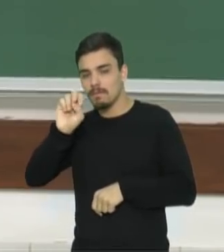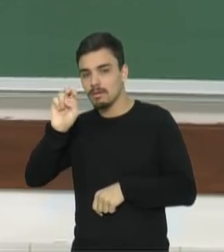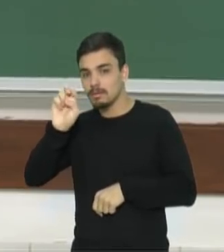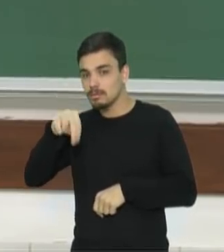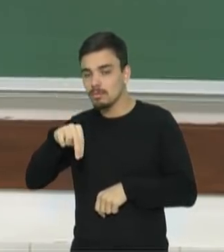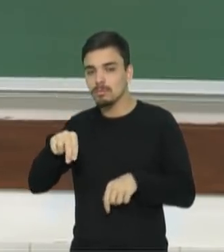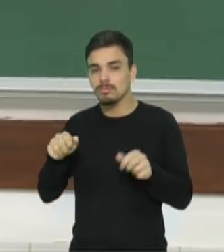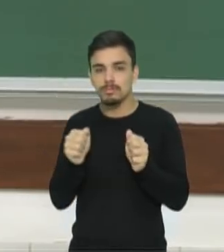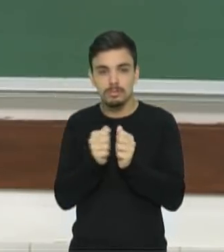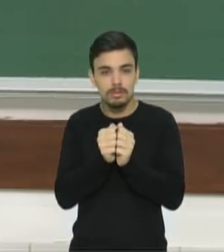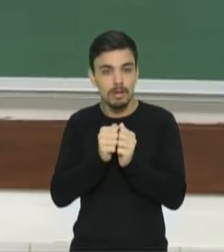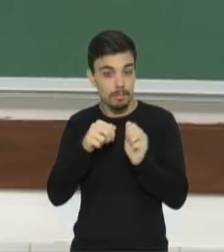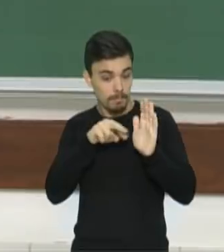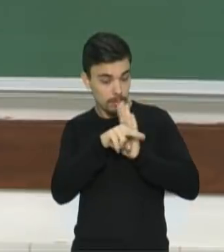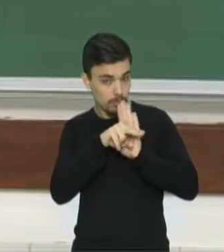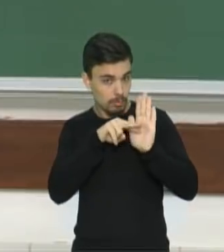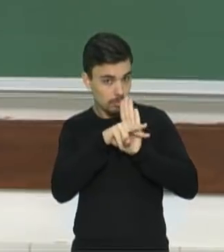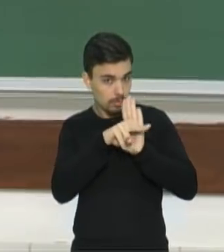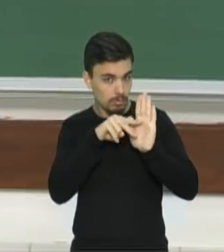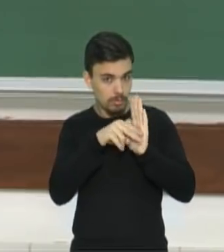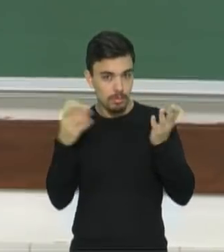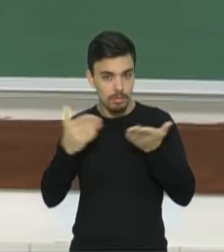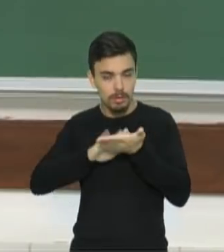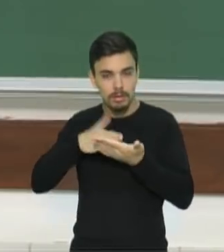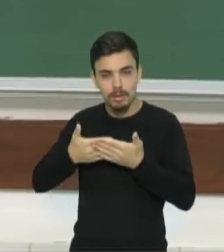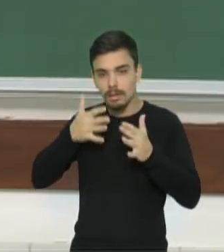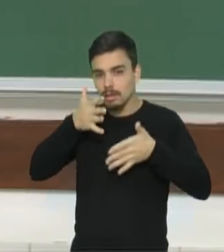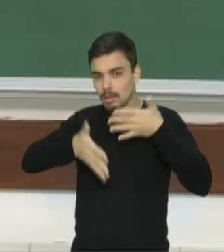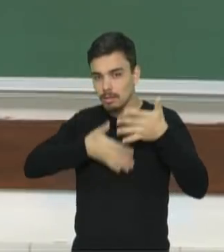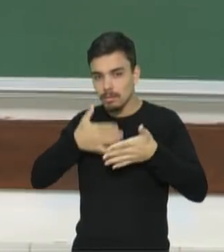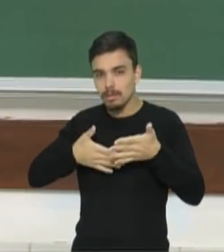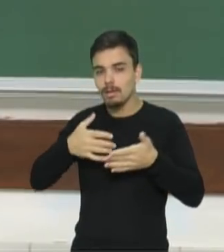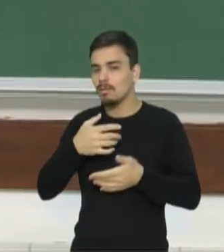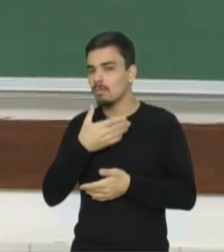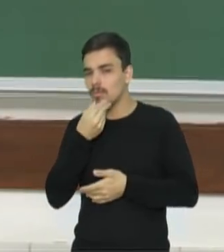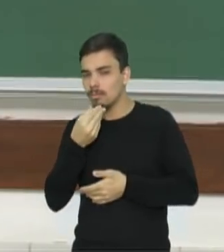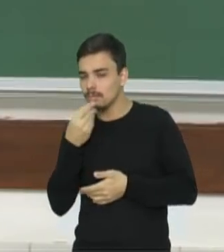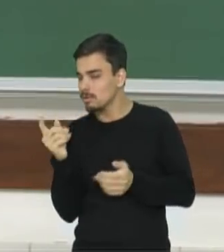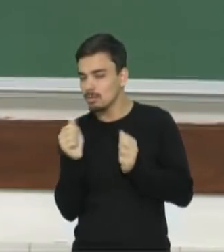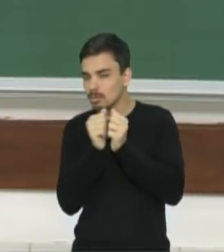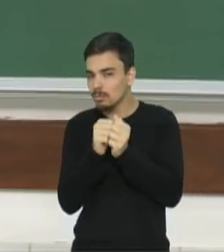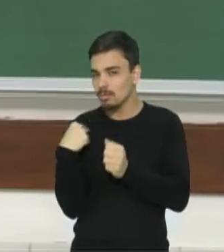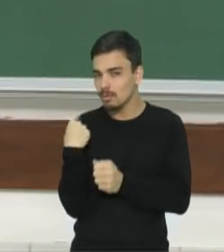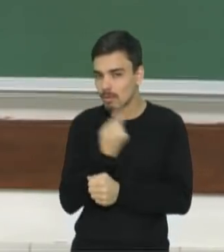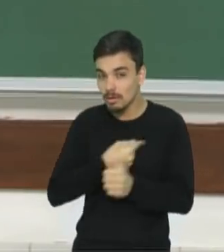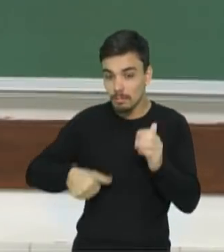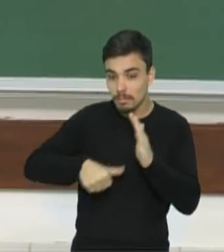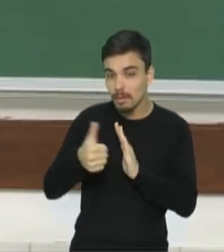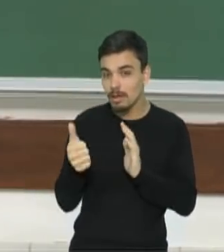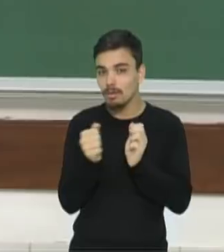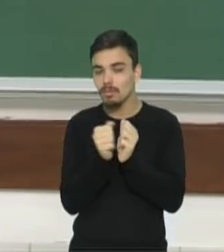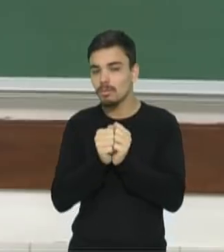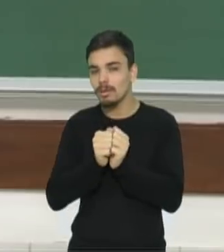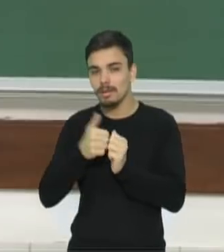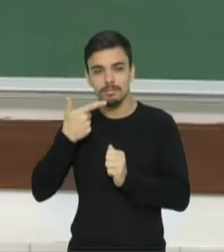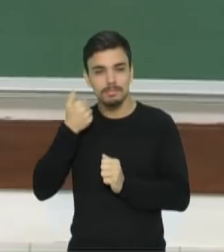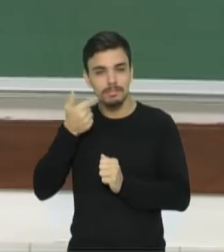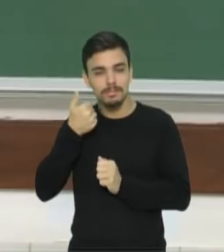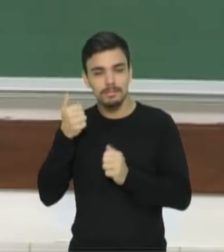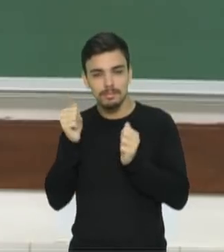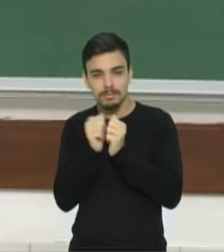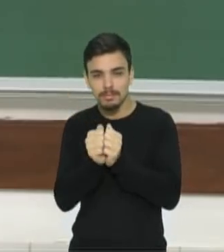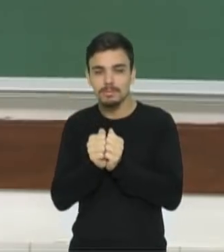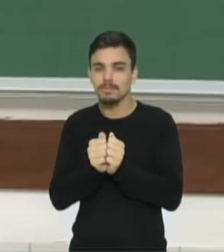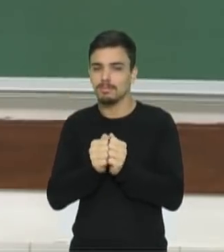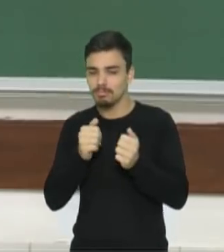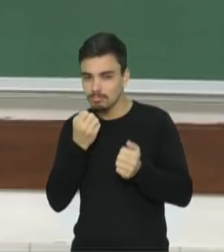Jefferson, Biologia, hoje traduzindo para Libras. Um rapaz que não esteve com nós ainda a primeira vez, o Cadu, muito bom,